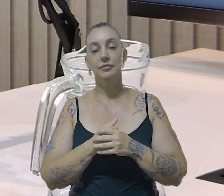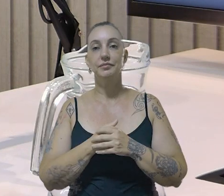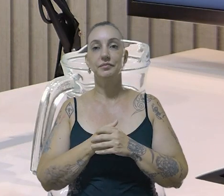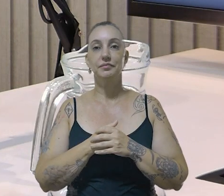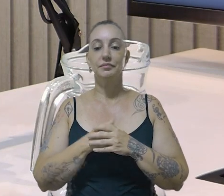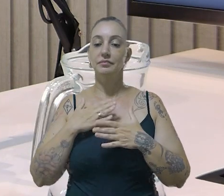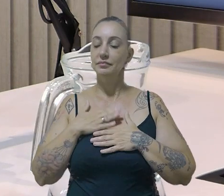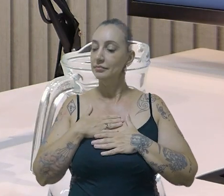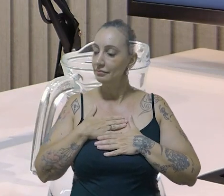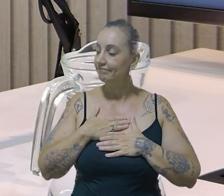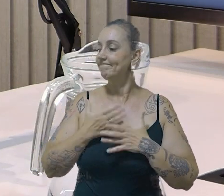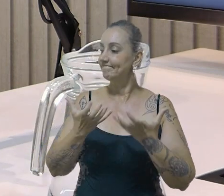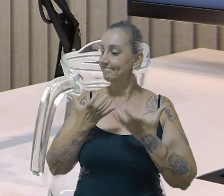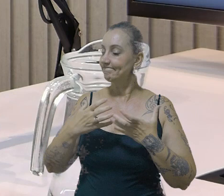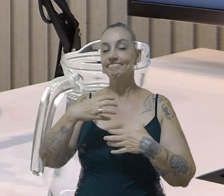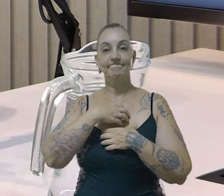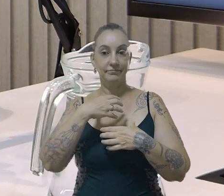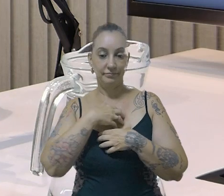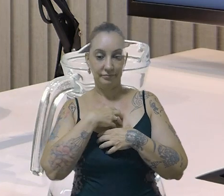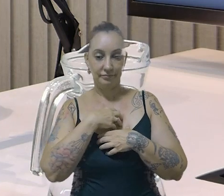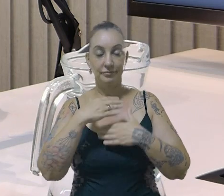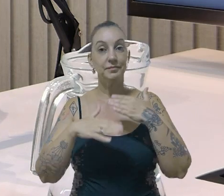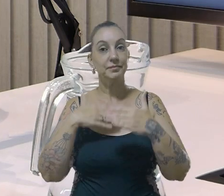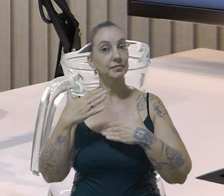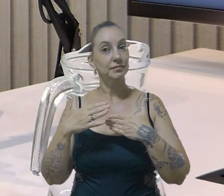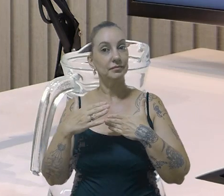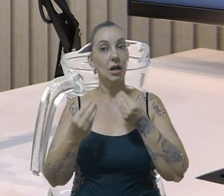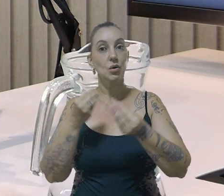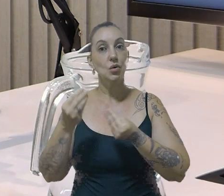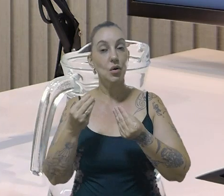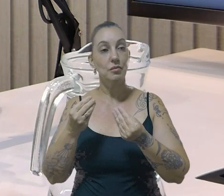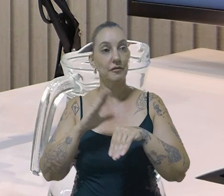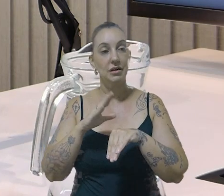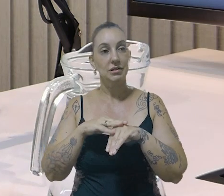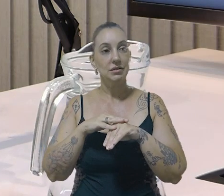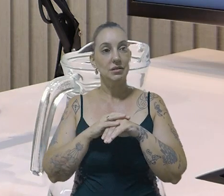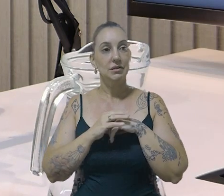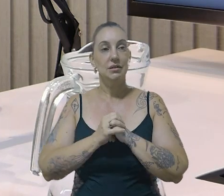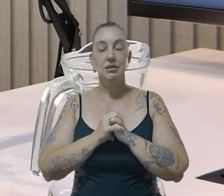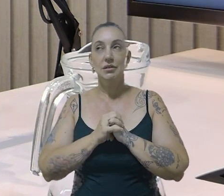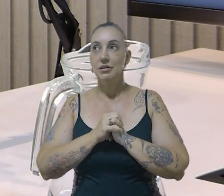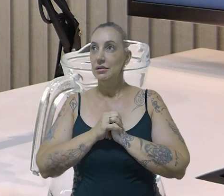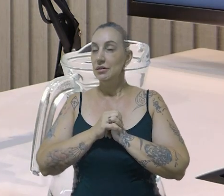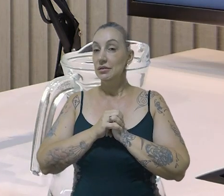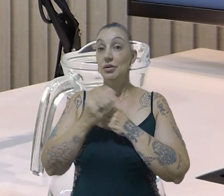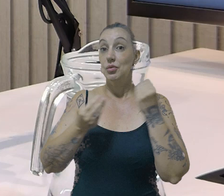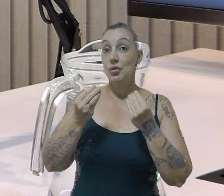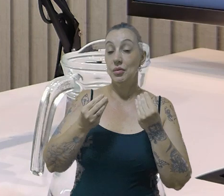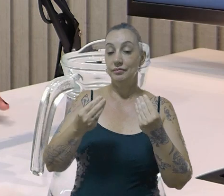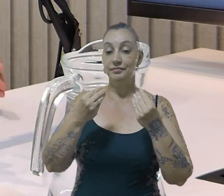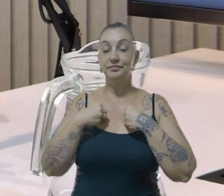nessa coisa de que eu quero ter o sentimento de estar virando as páginas assim como que eu faço isso E aí eu fiquei nessa né Como que eu faço isso E como que eu trago uma